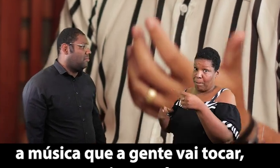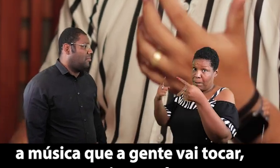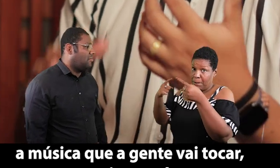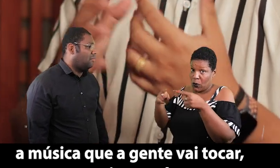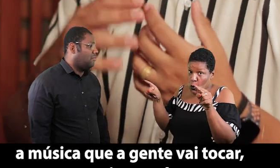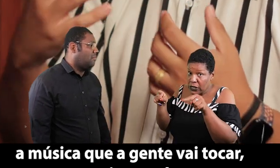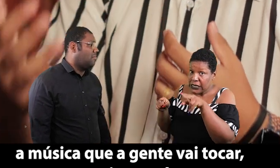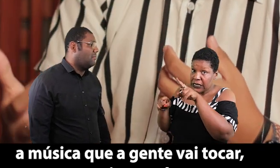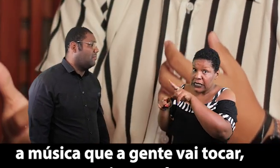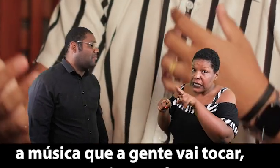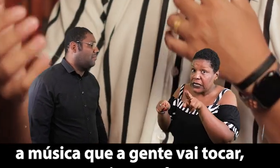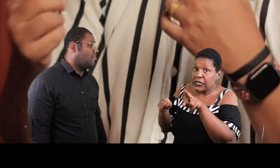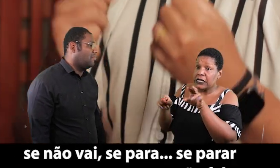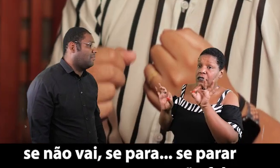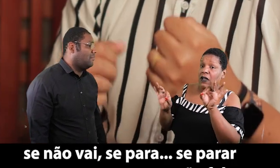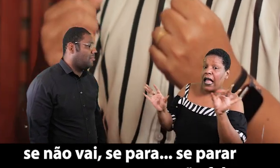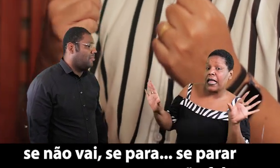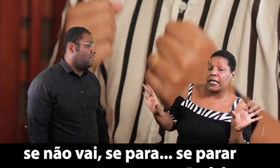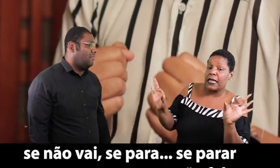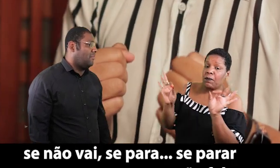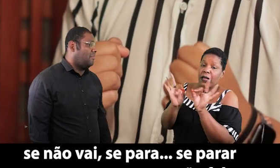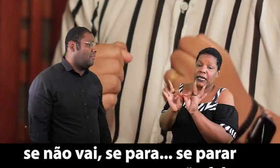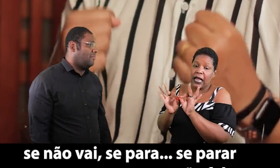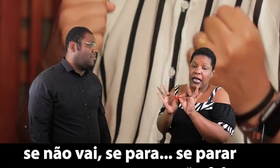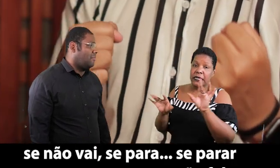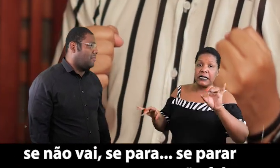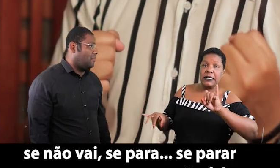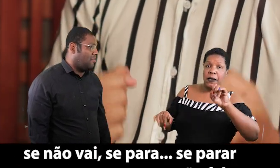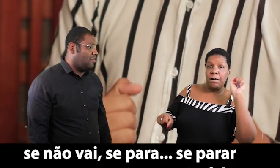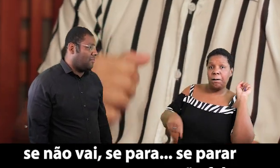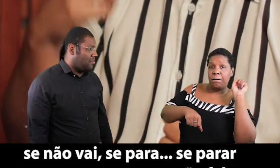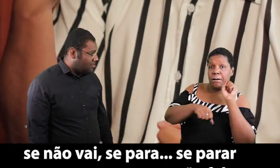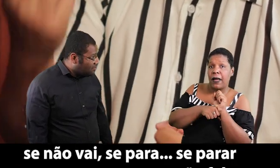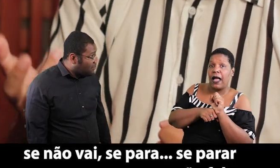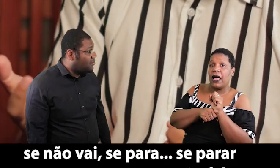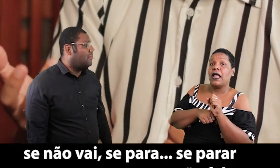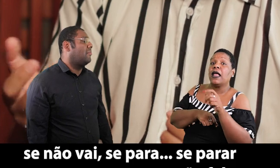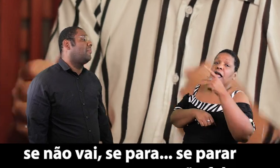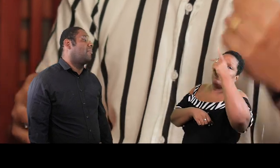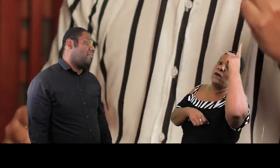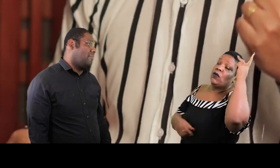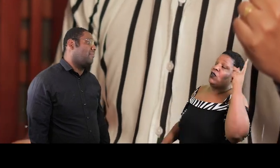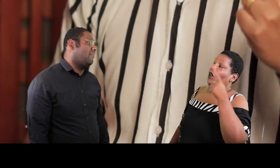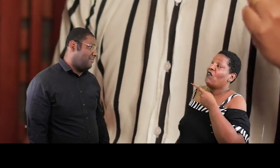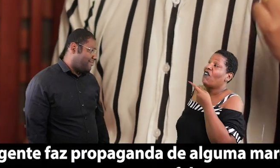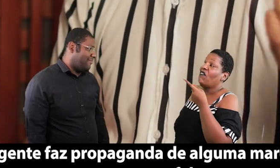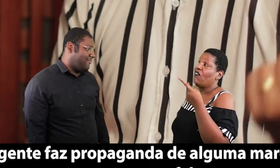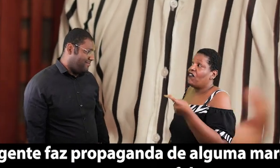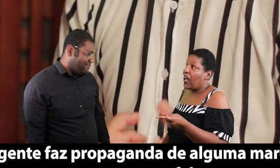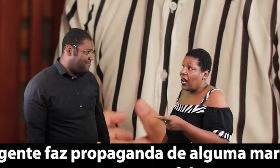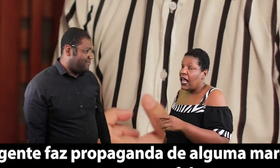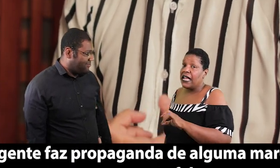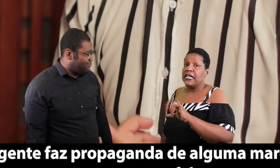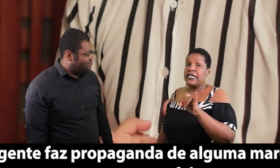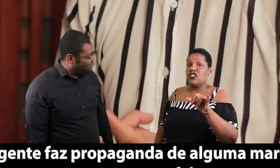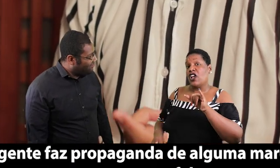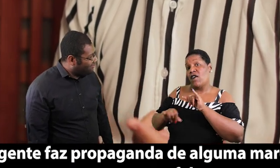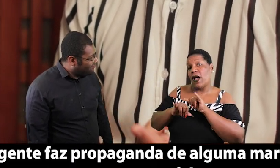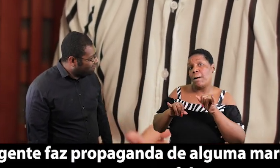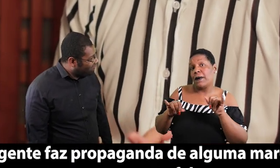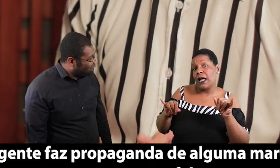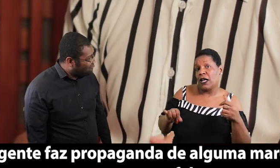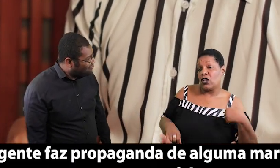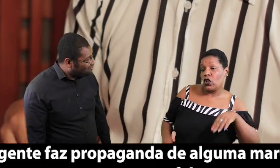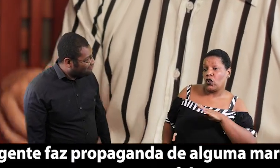tocar, se vai emendar, se não vai, se parar, o que as pessoas vão falar, se a gente faz propaganda de alguma